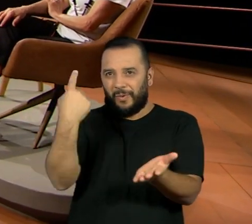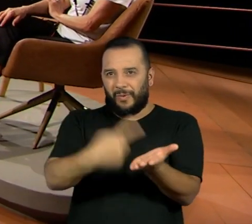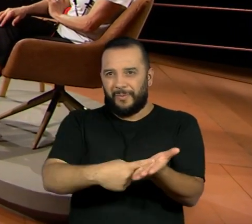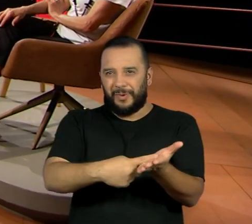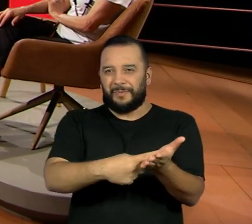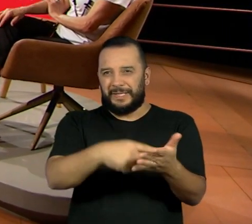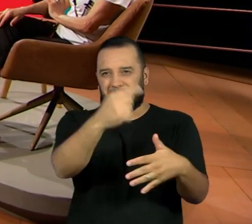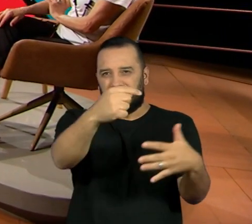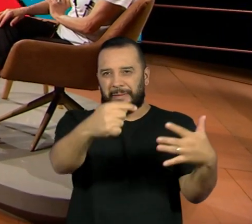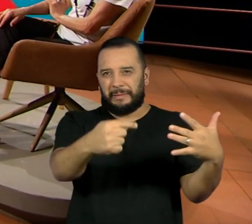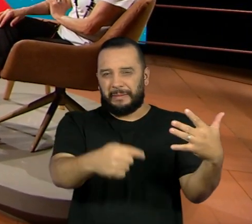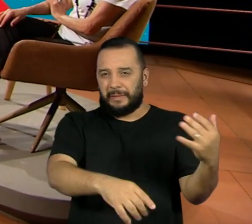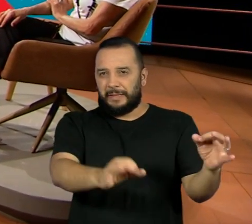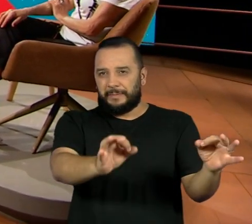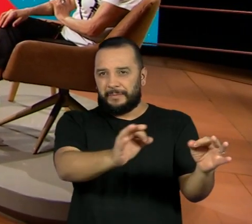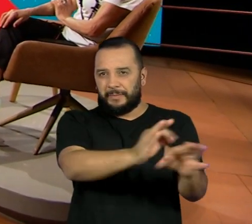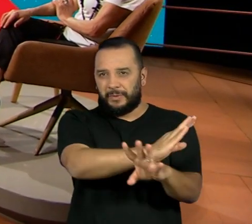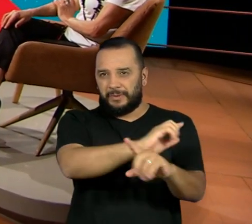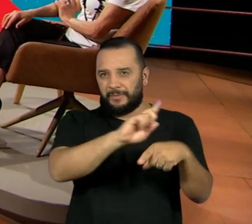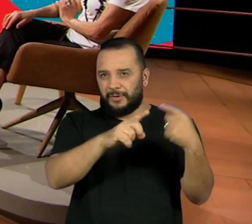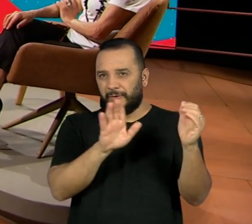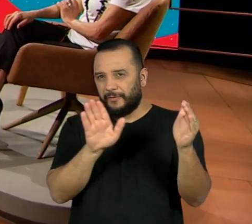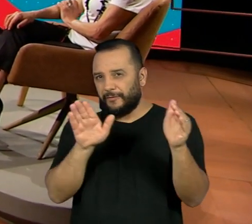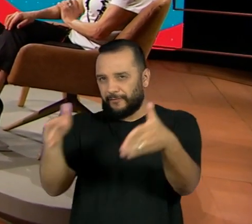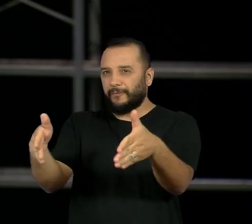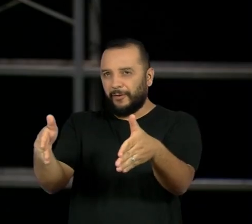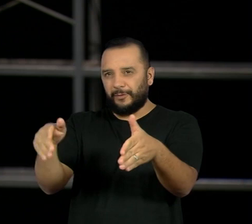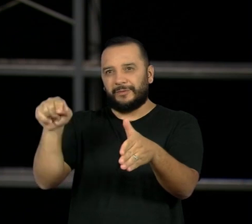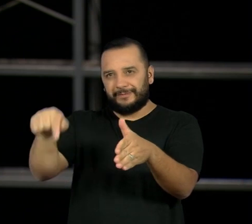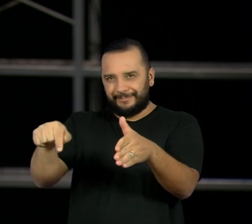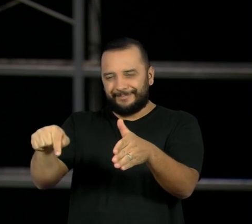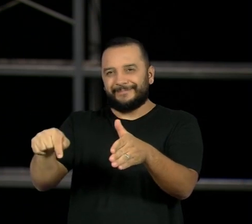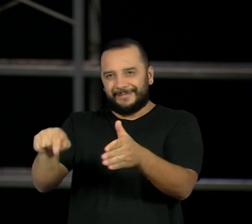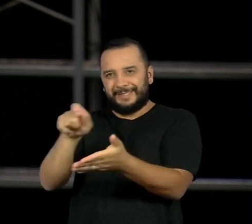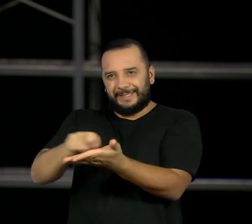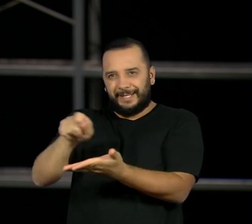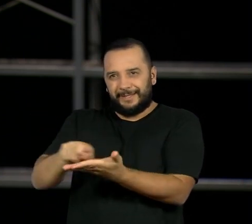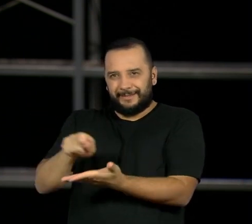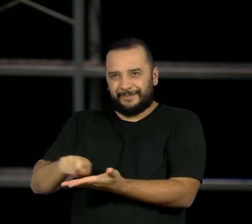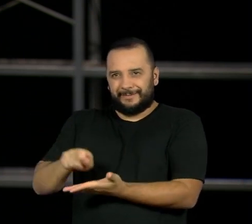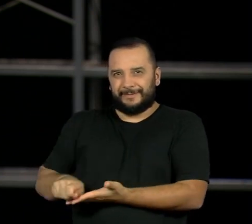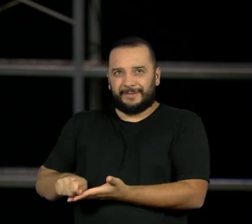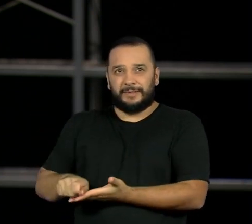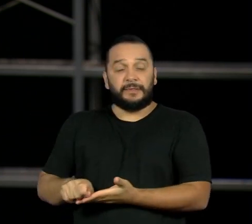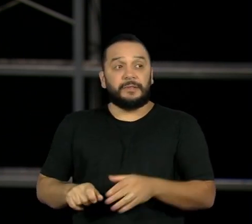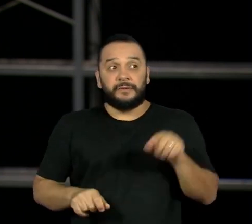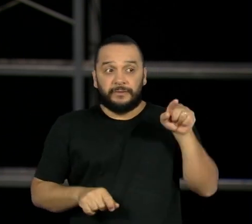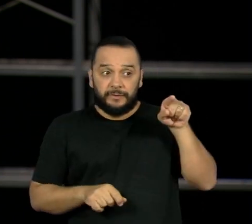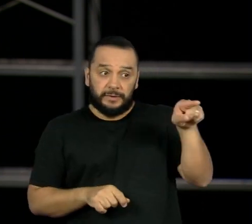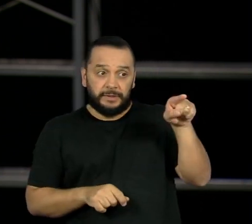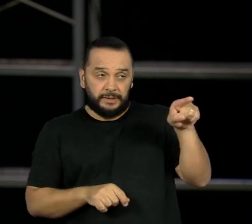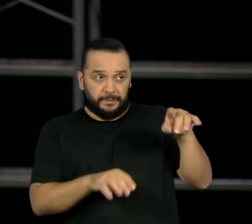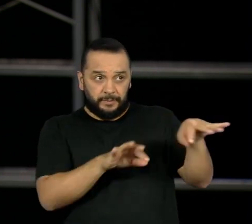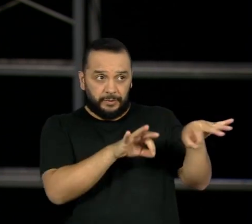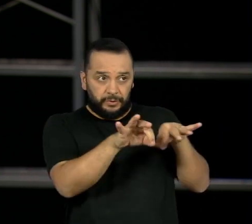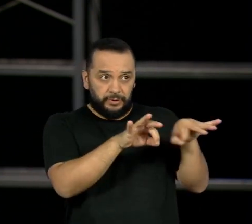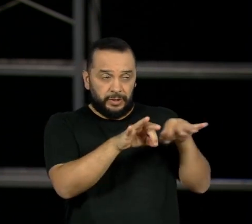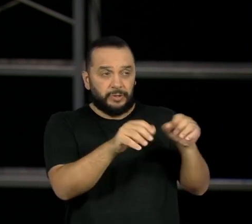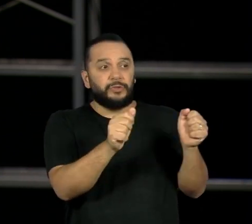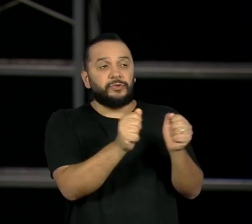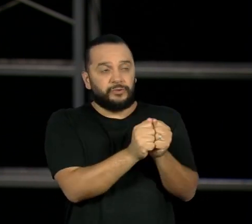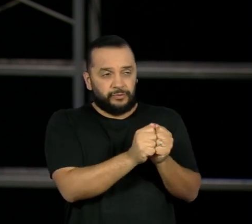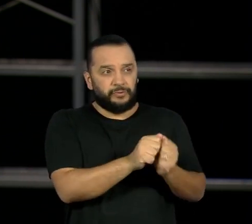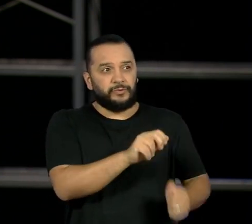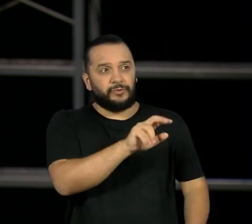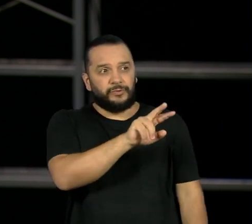trabalhos, de compromisso, né, para poder me dedicar mesmo. Né? E um dos seus projetos é com a Virginia Woolf.